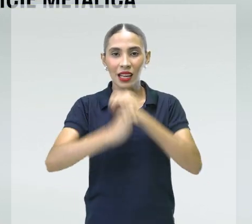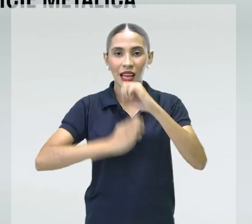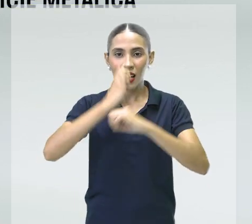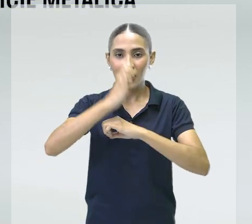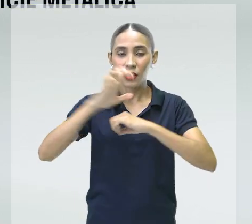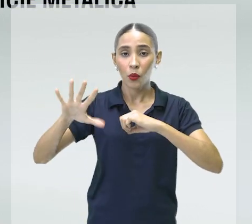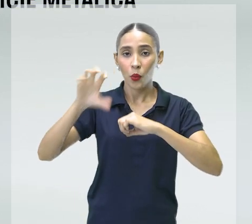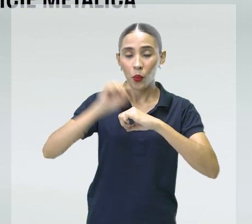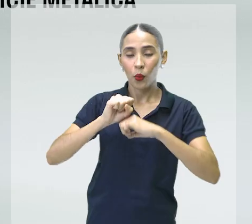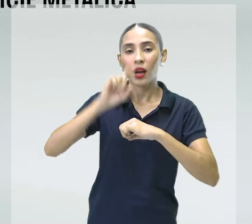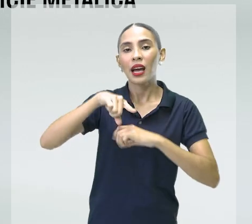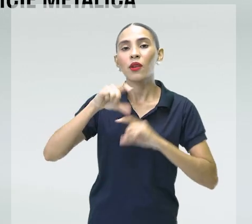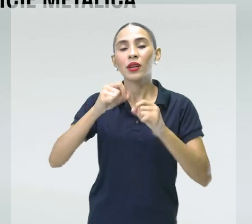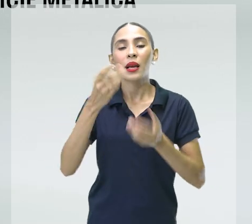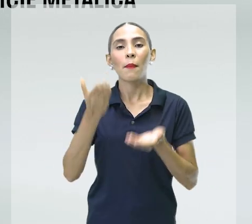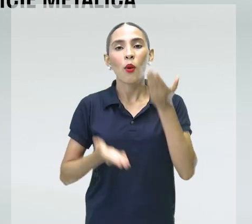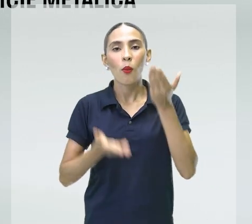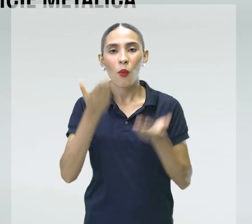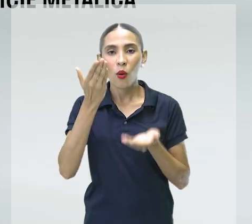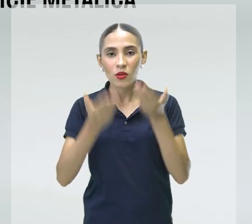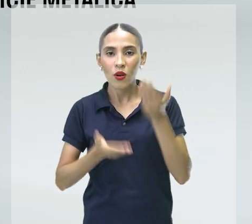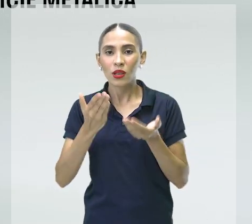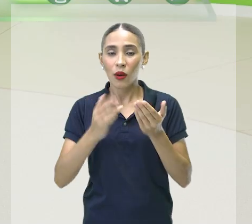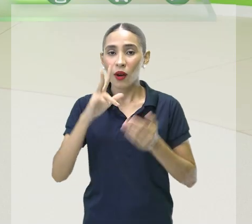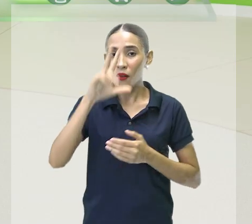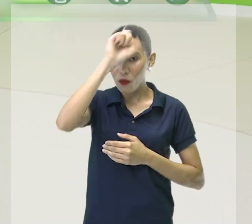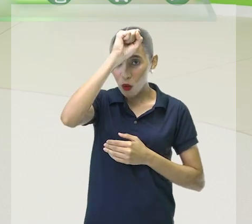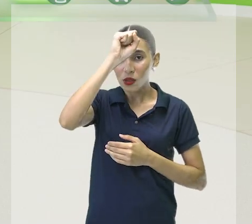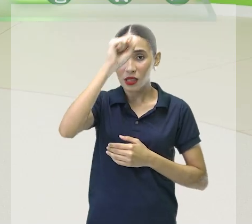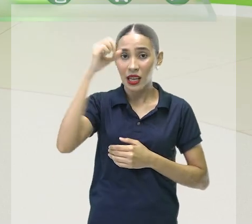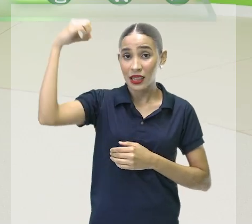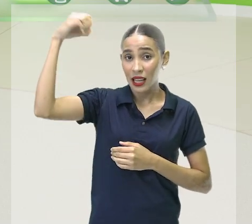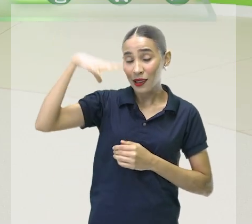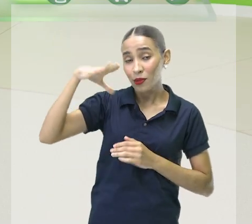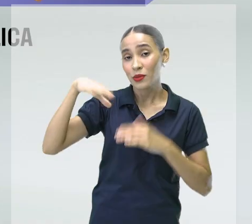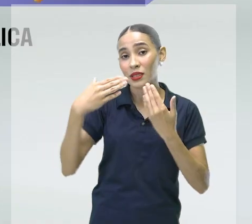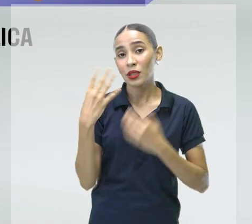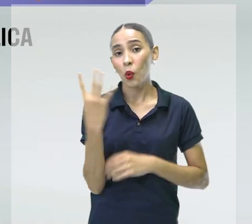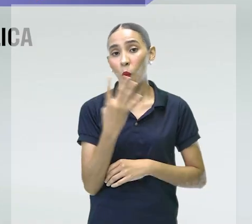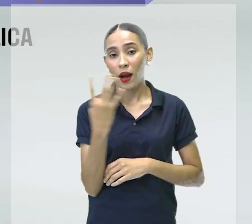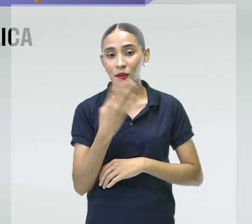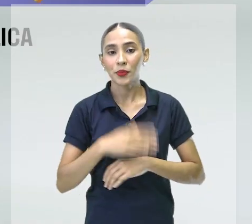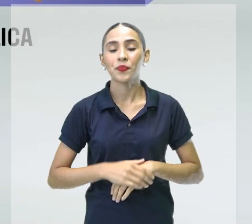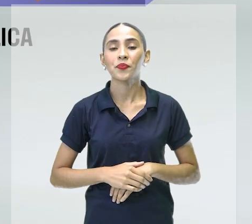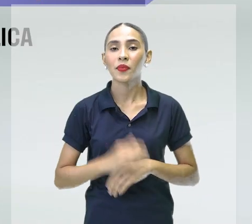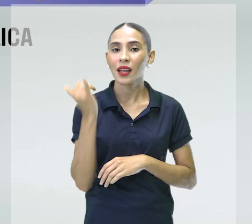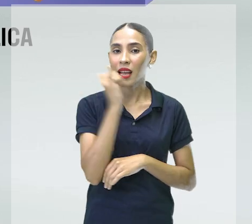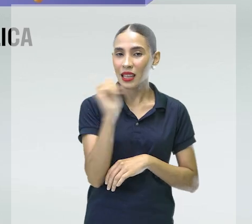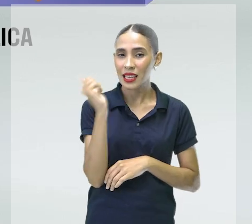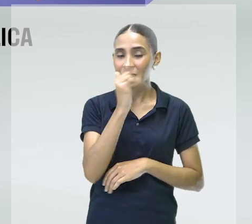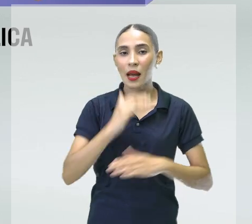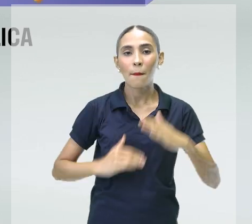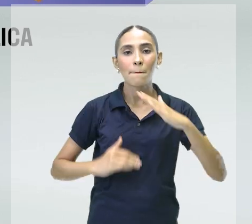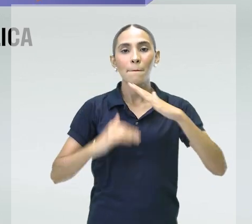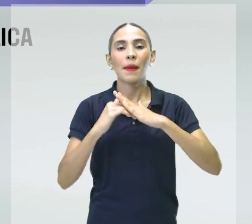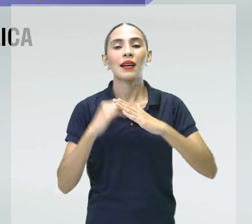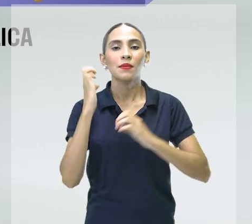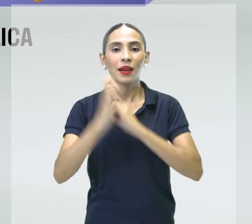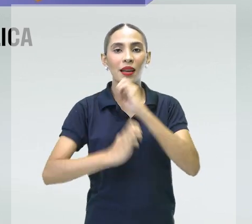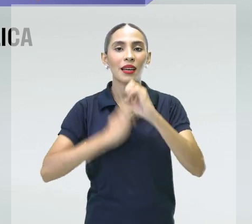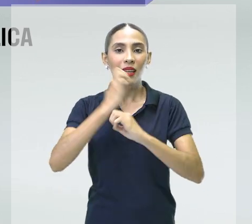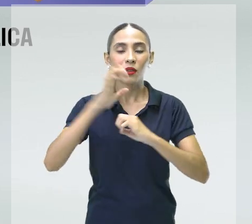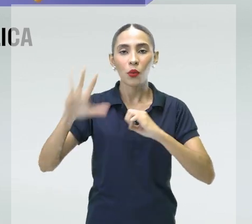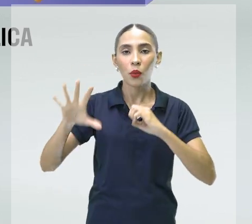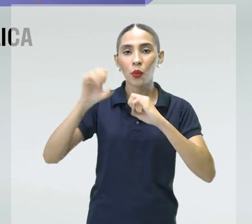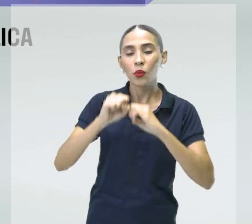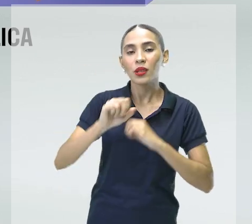ejetados era proporcional à intensidade da luz. E quarto, a energia máxima dos elétrons ejetados